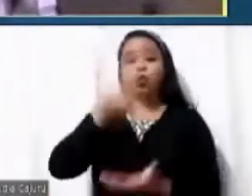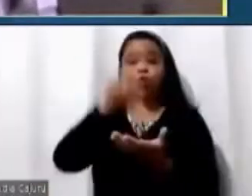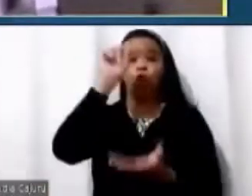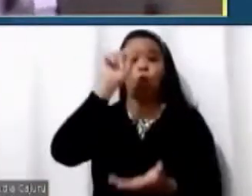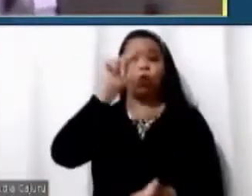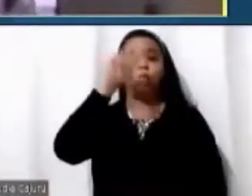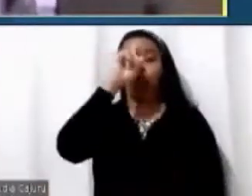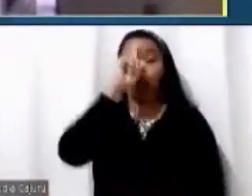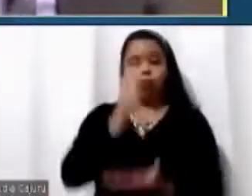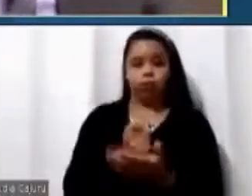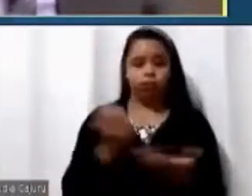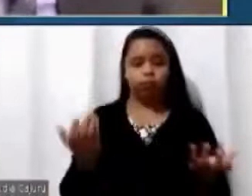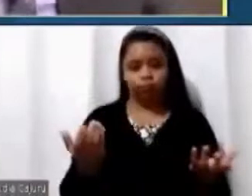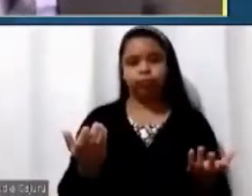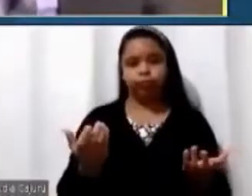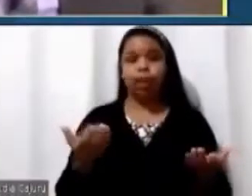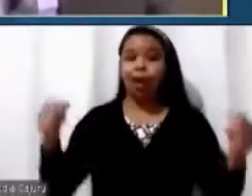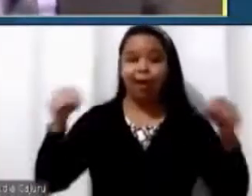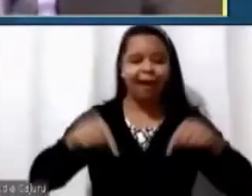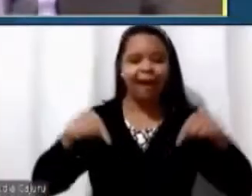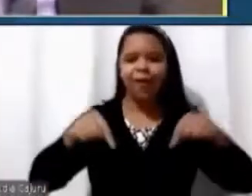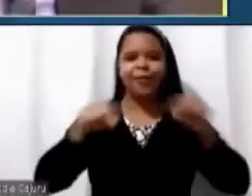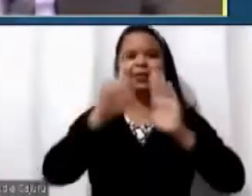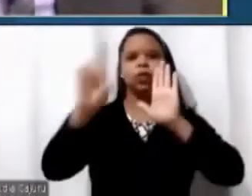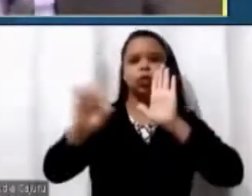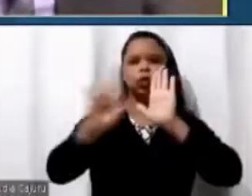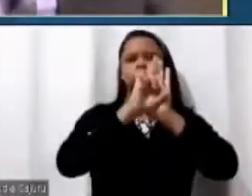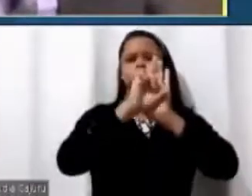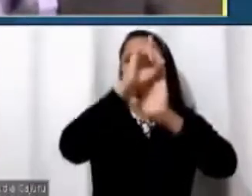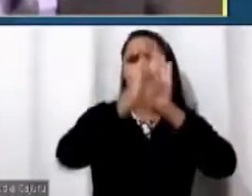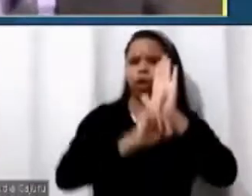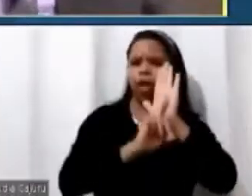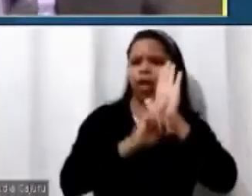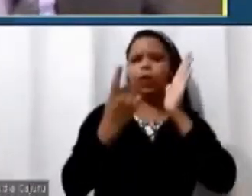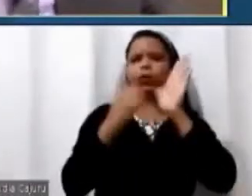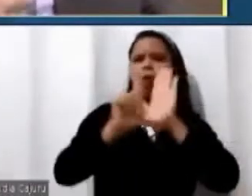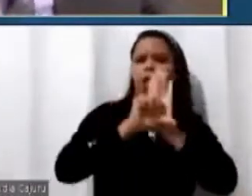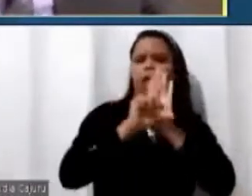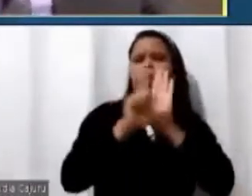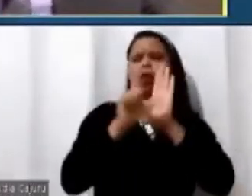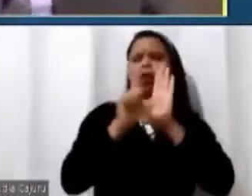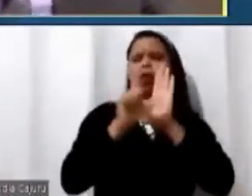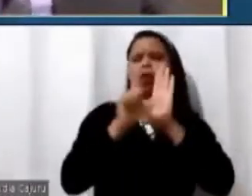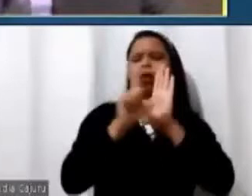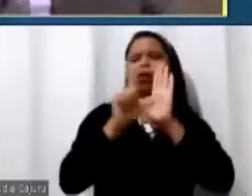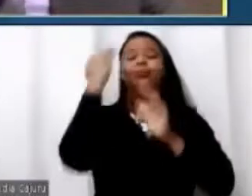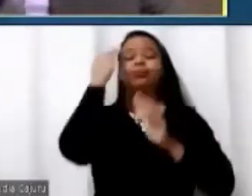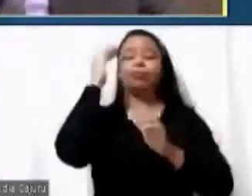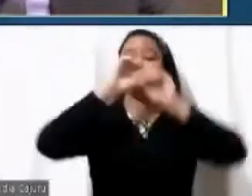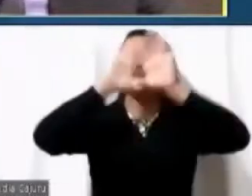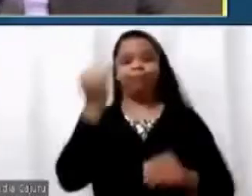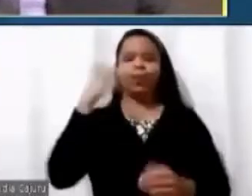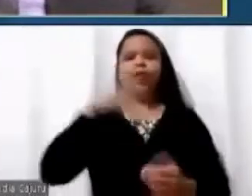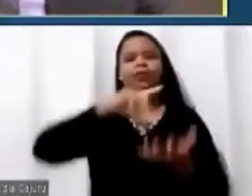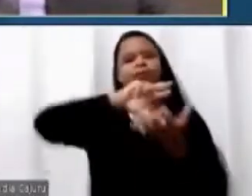direitos fundamentais, dignidade da pessoa humana, a sua autodeterminação e diversos outros princípios que